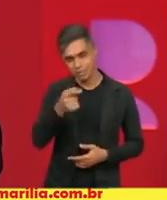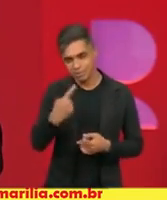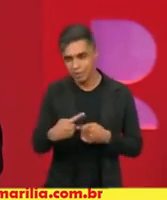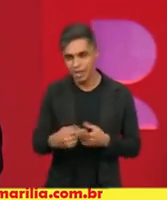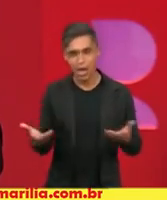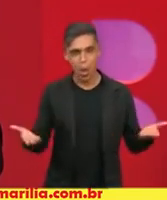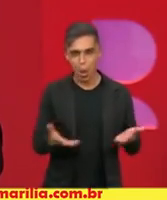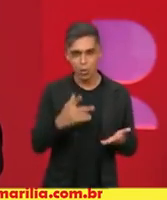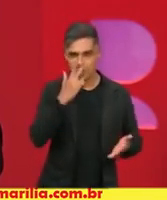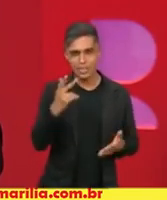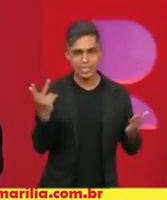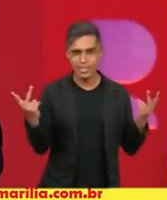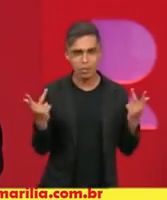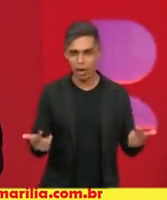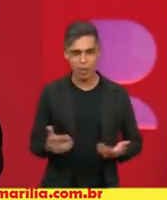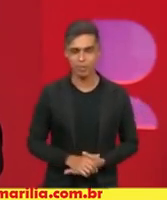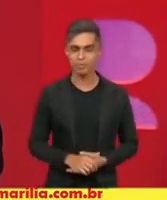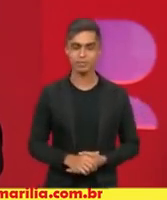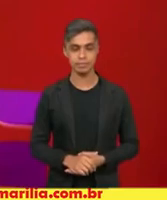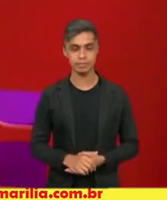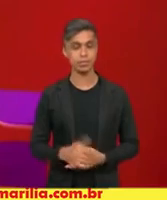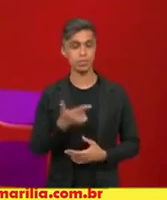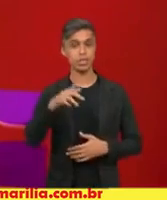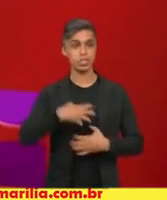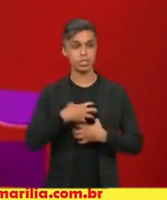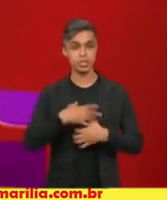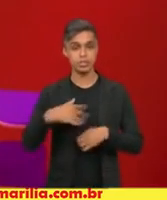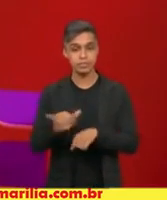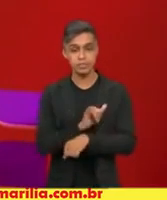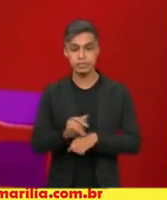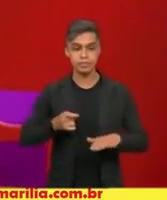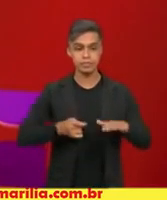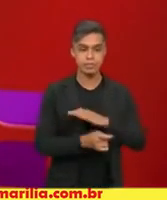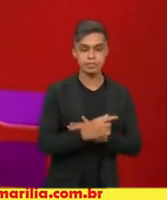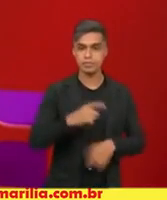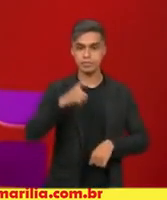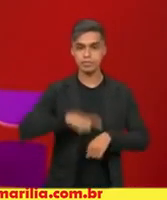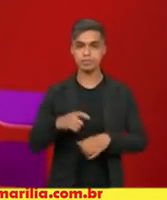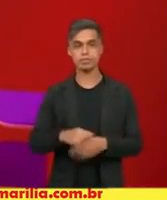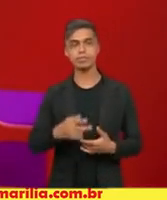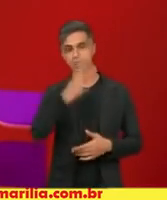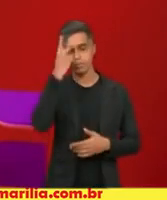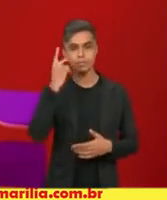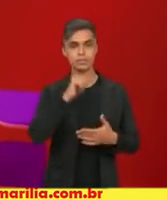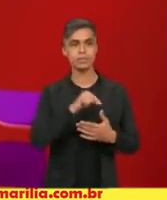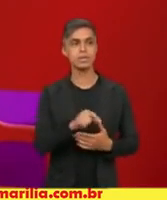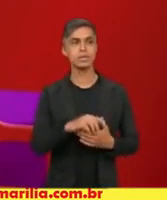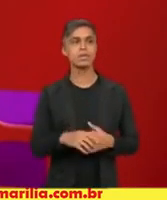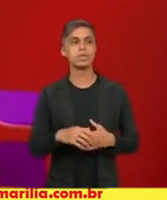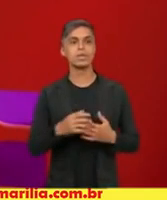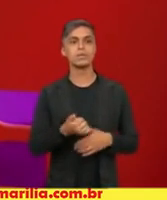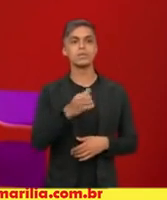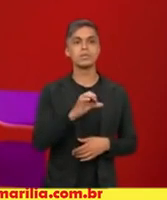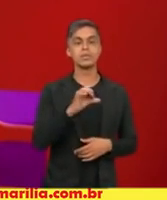Parece hoje. Parece hoje. Exato. A outra forma de financiar o conflito foi justamente quando os conservadores chegaram ao poder em 1868 e é a forma